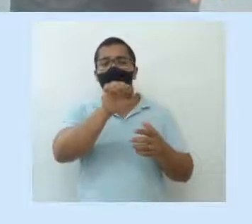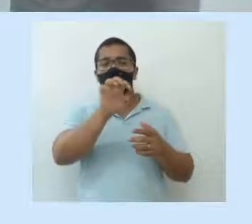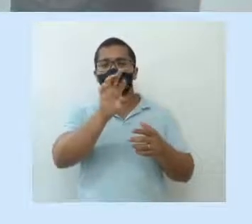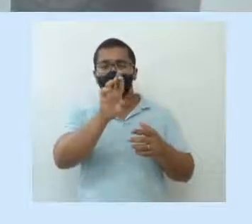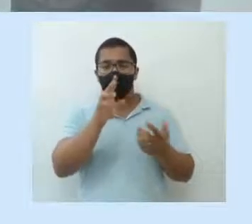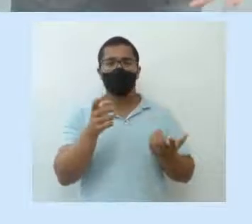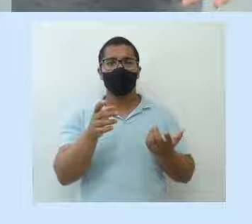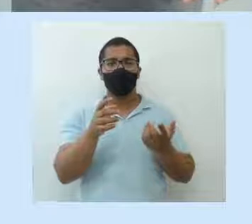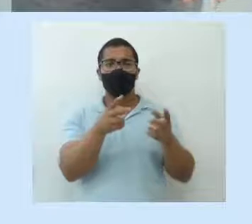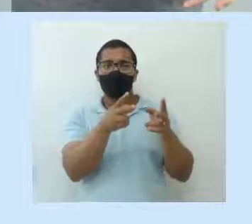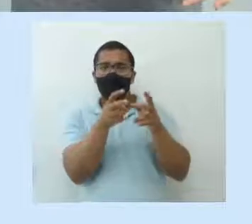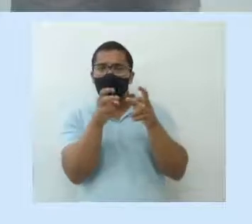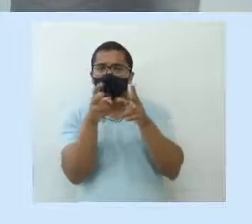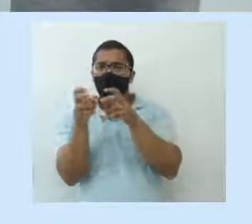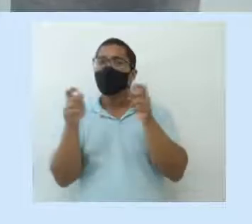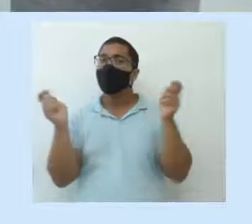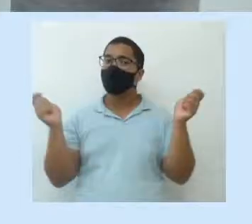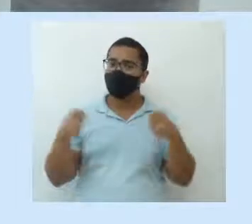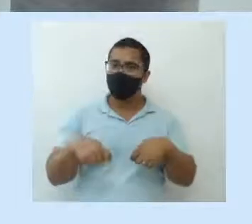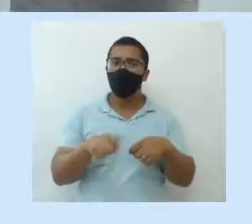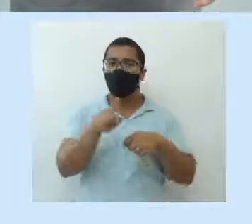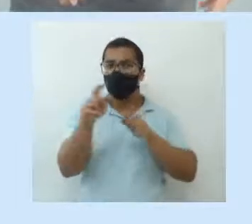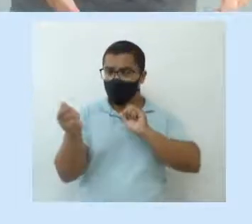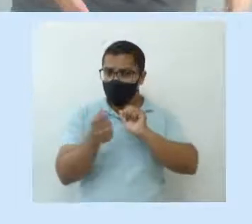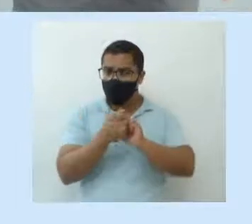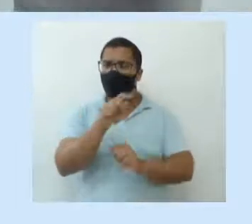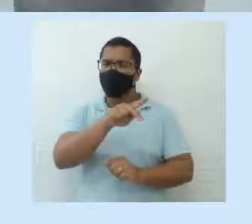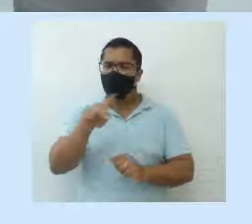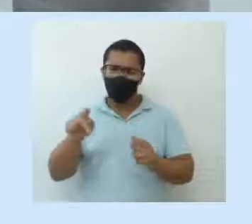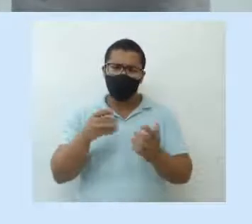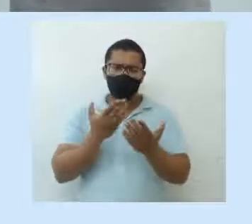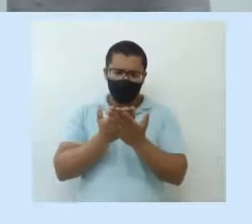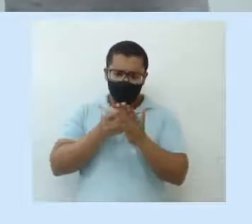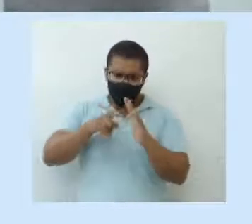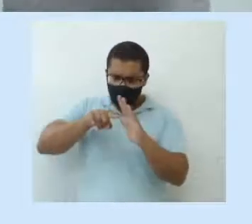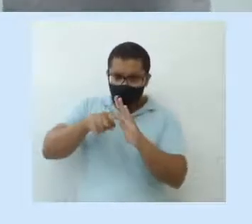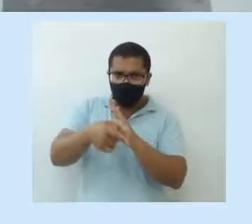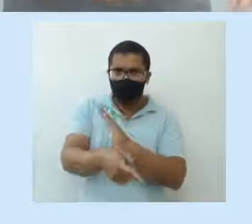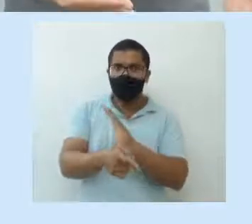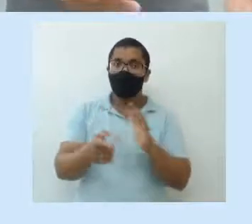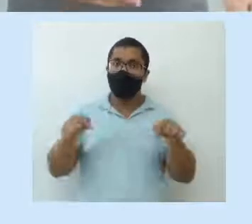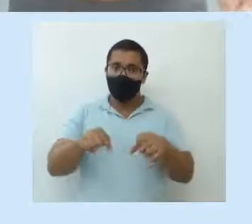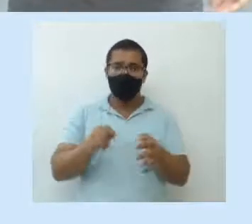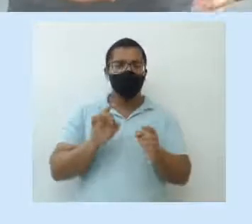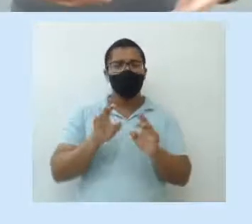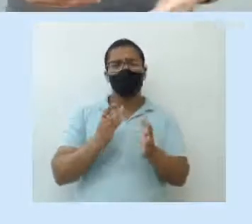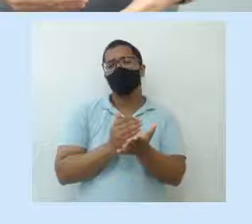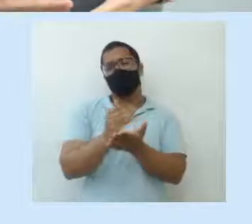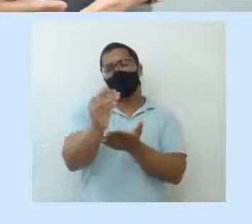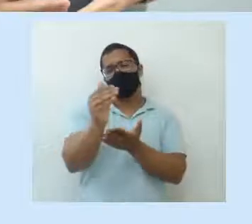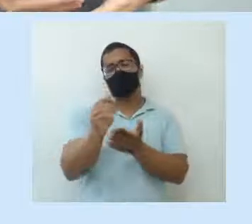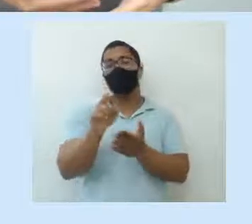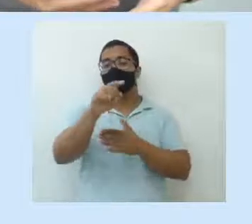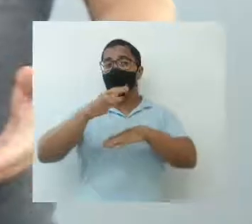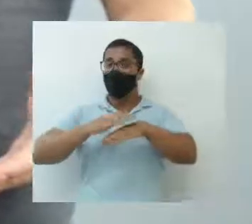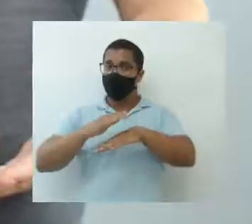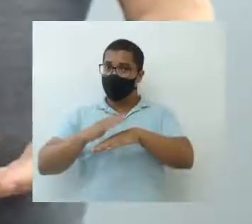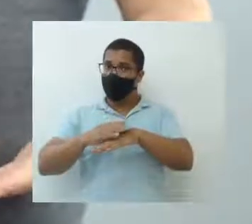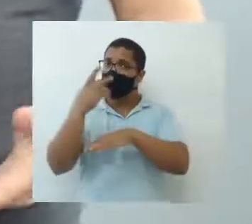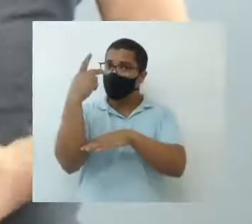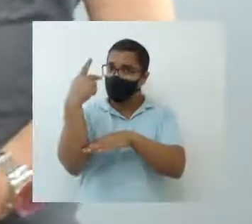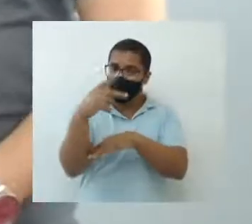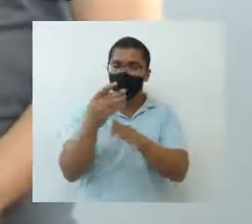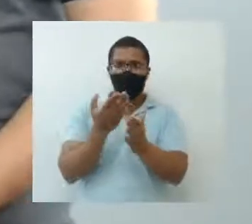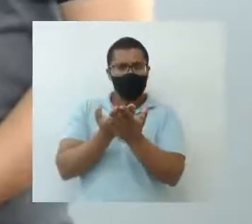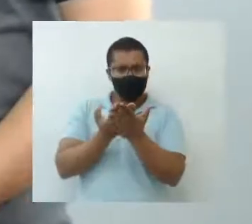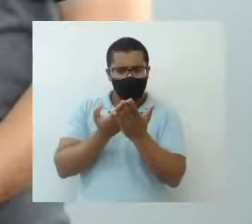interessante que você, estudante, com o seu professor, adentrasse mais. Aqui nós damos o quê? O ponto de partida. E esse material, ele